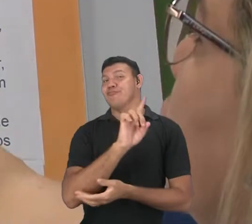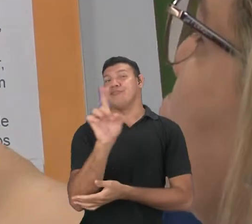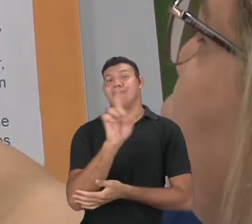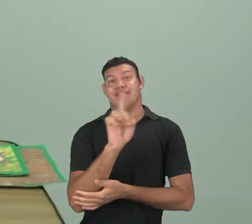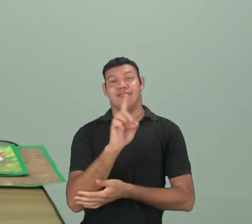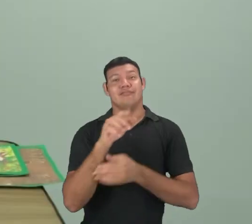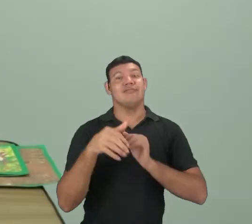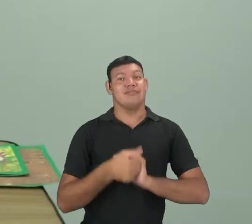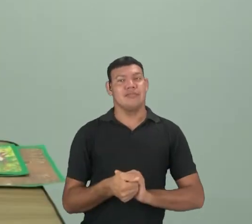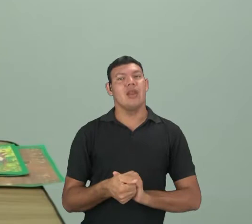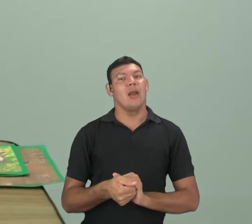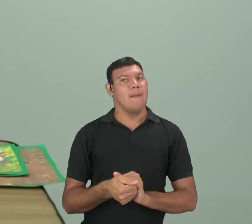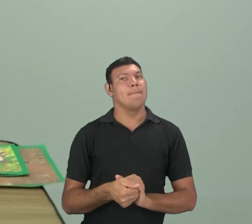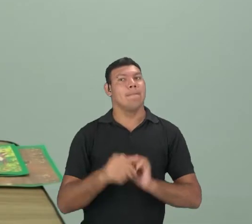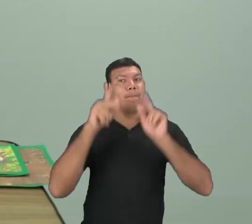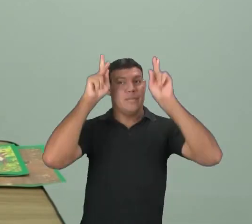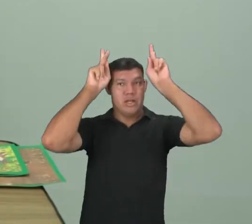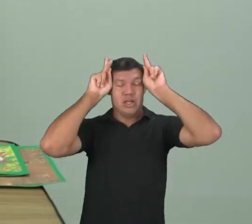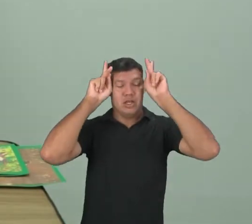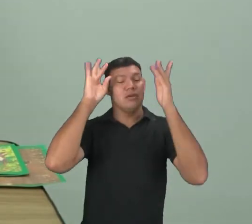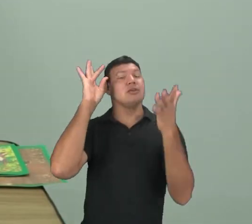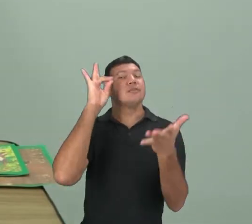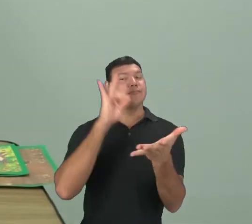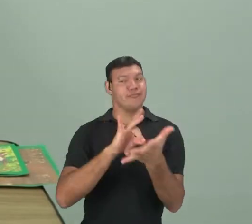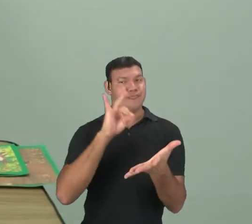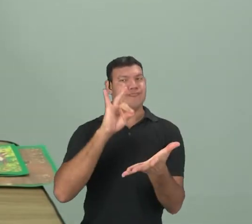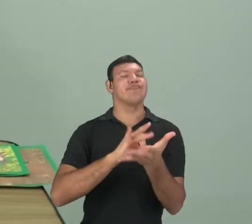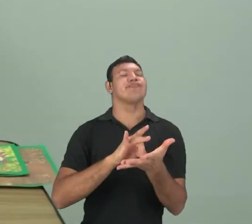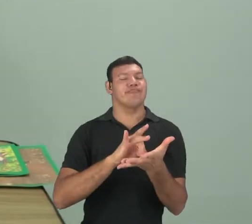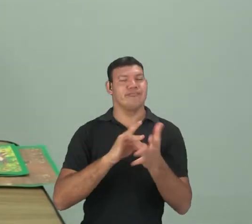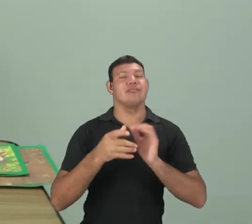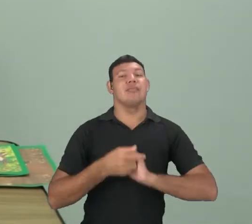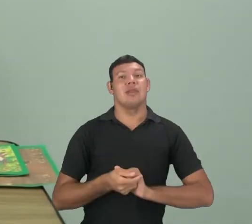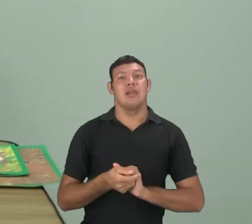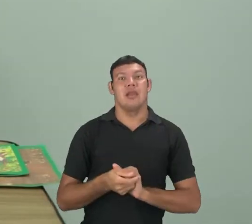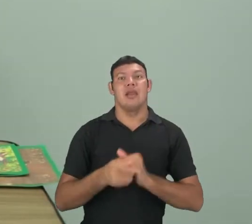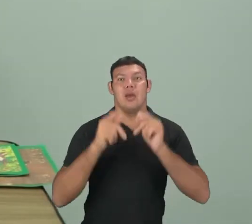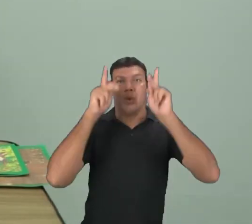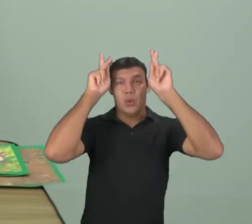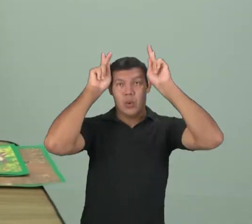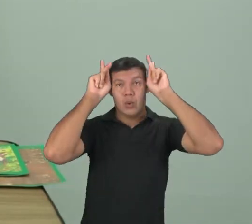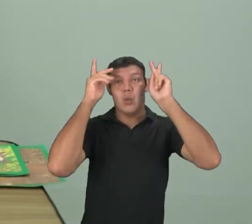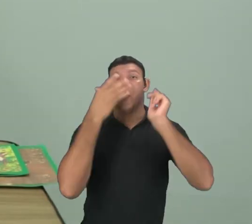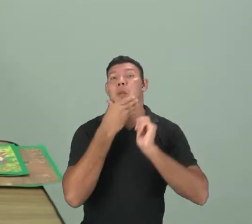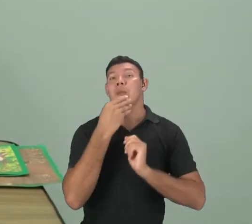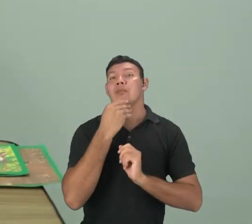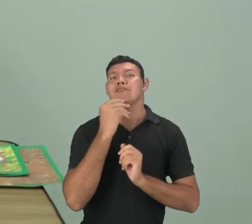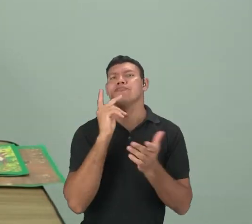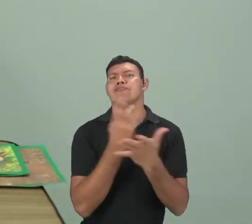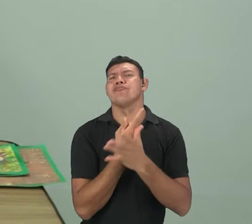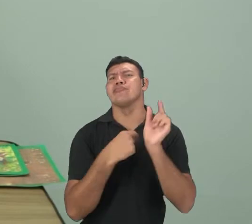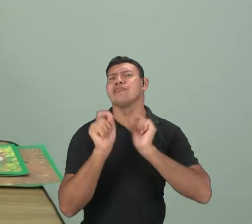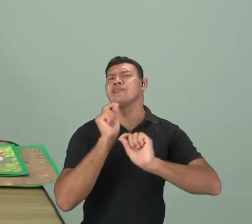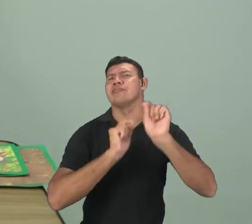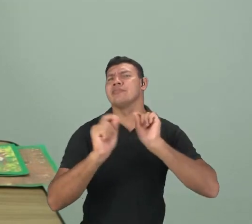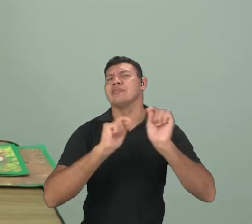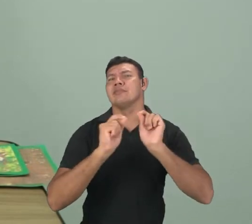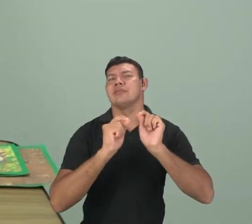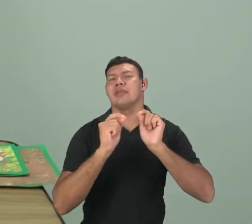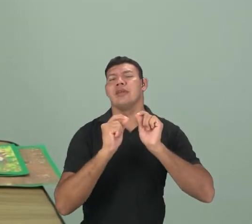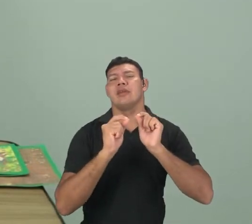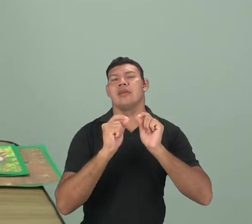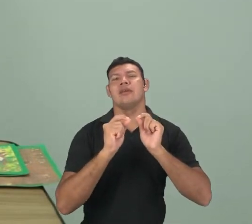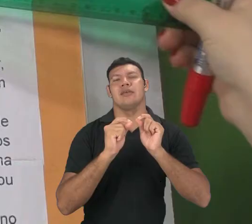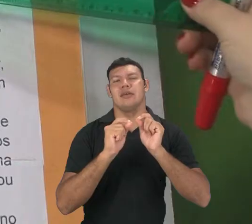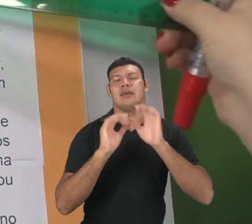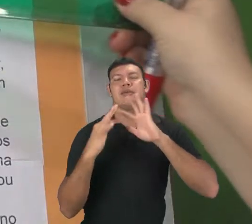princesa de verdade, né? E esse príncipe, o que aconteceu? Ele viajou pelo mundo